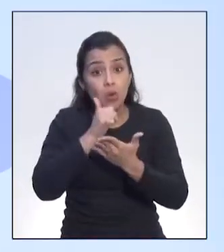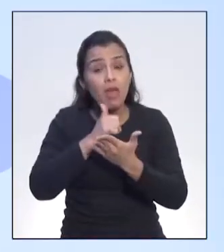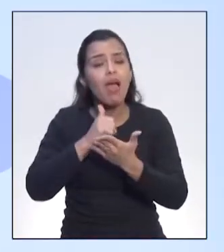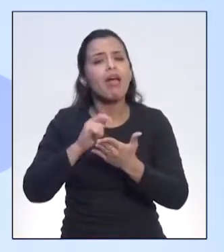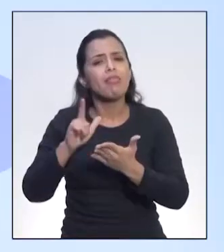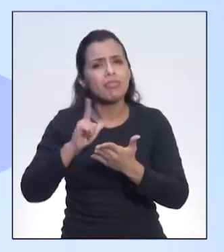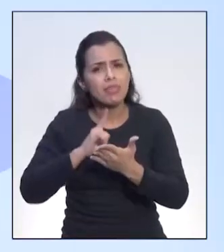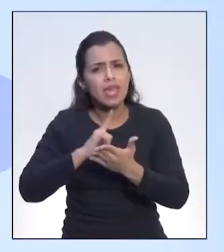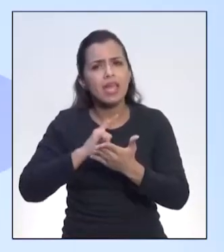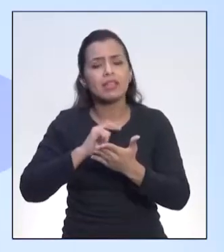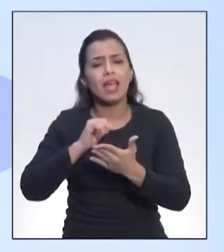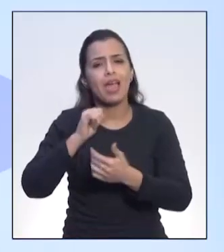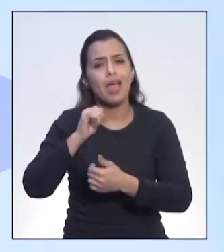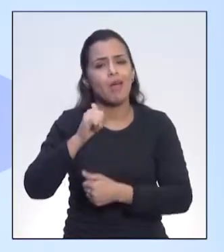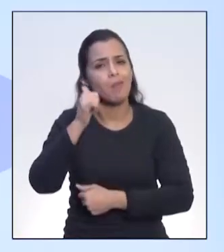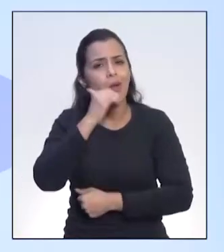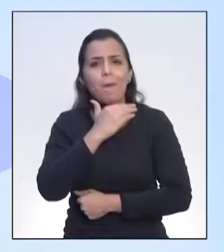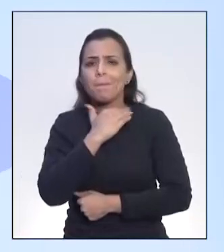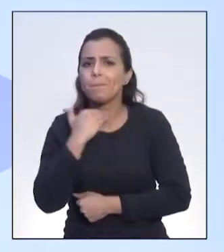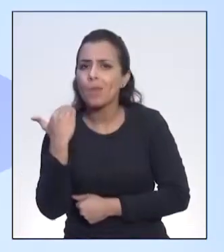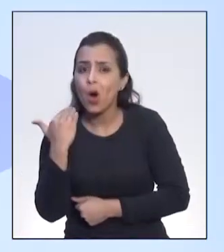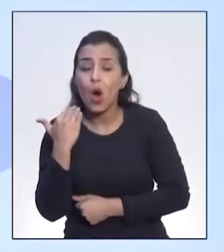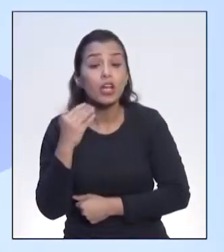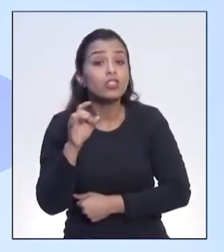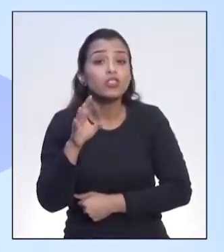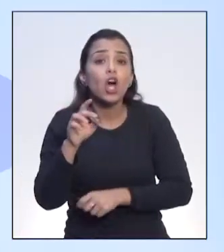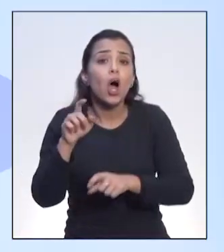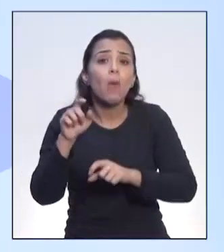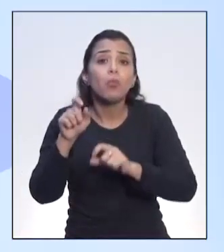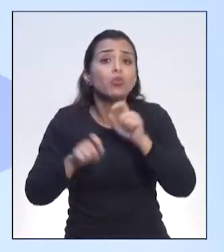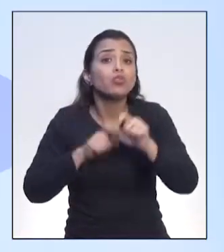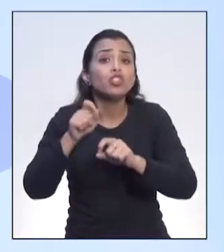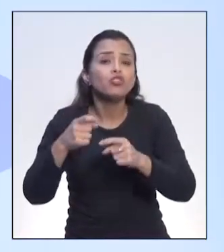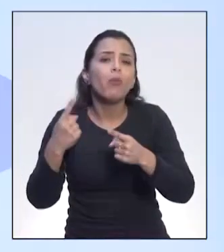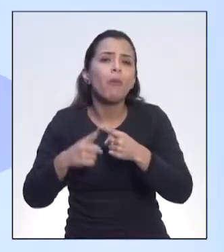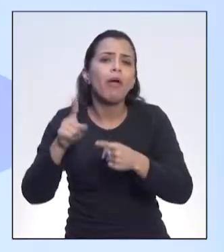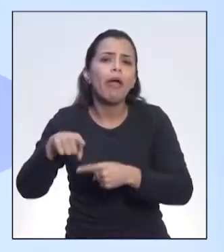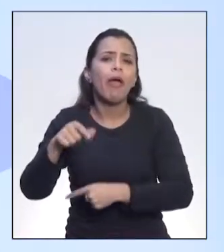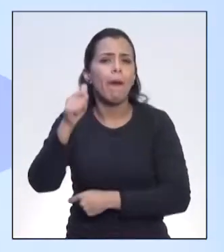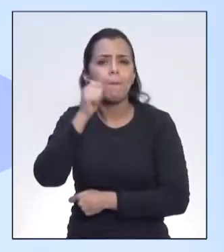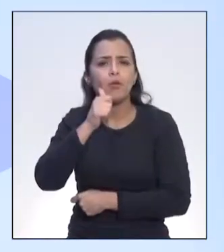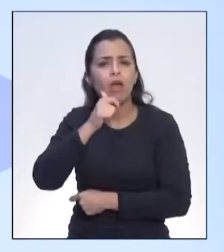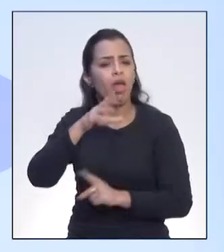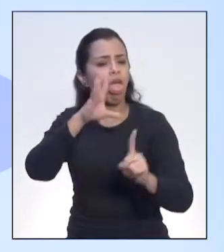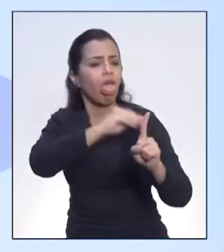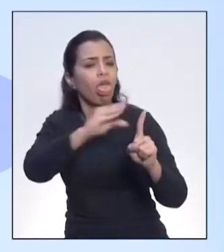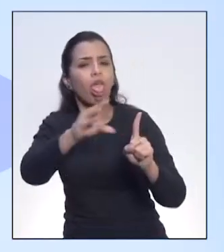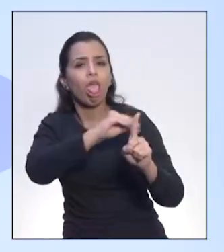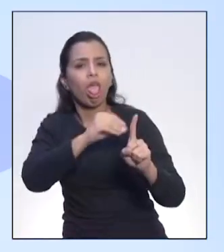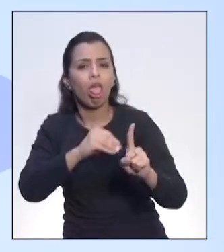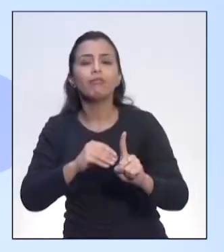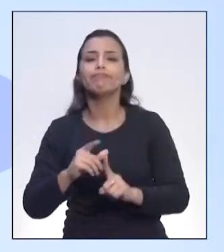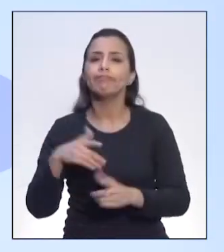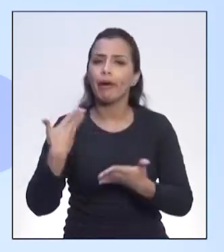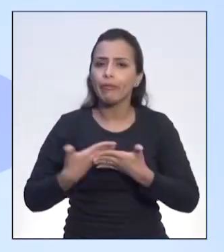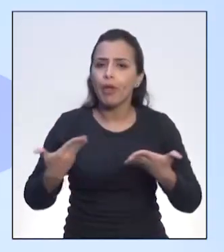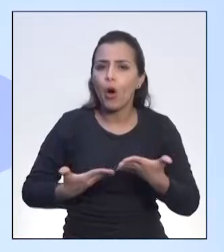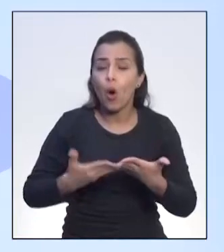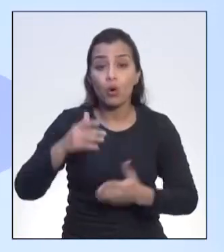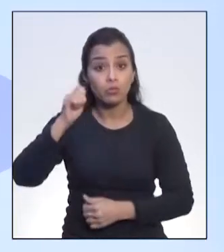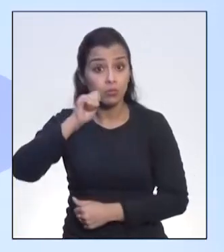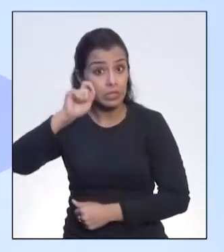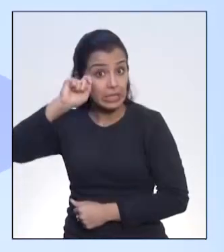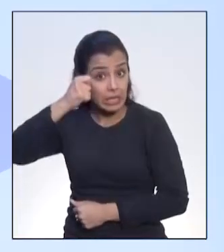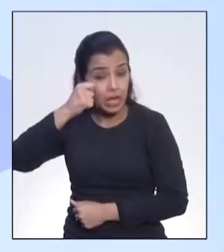muito feminicídio, são mortas por serem mulheres, sofrem muito assédio. Então, as pessoas negras também sofrem muito